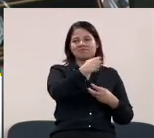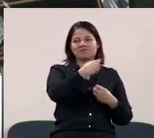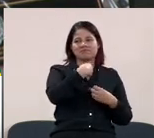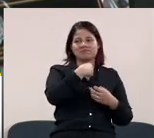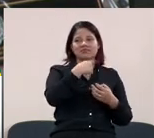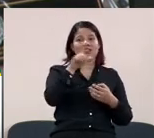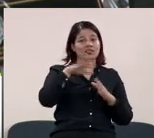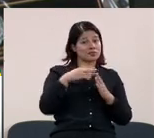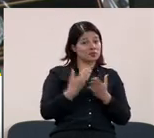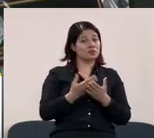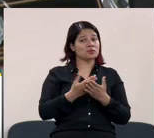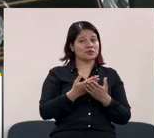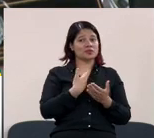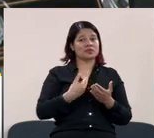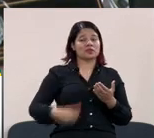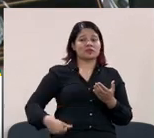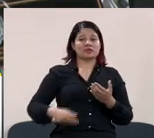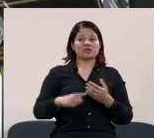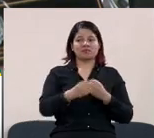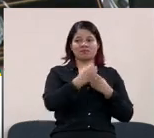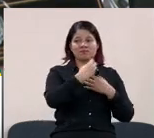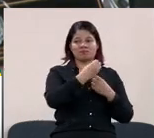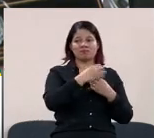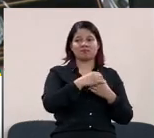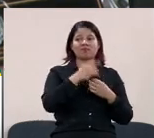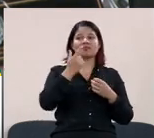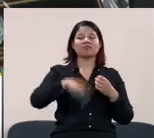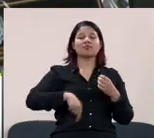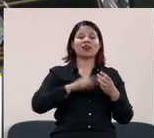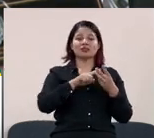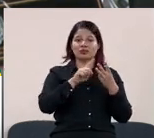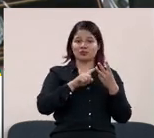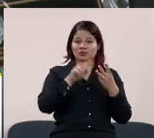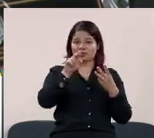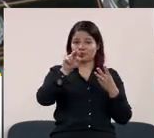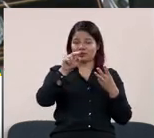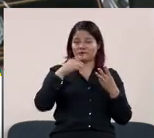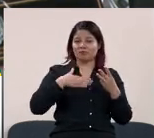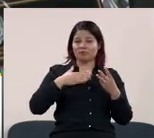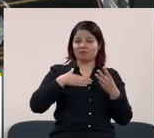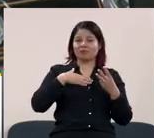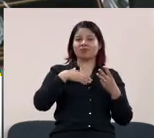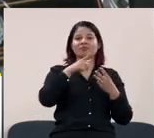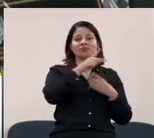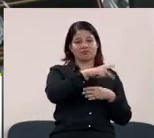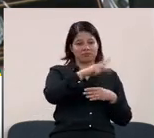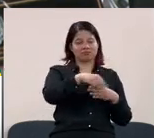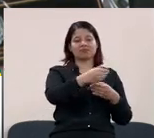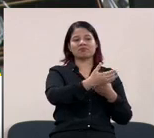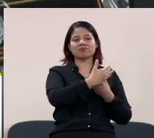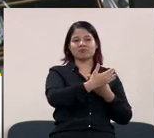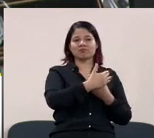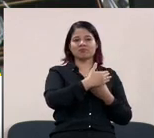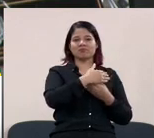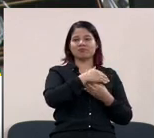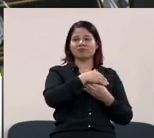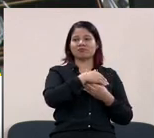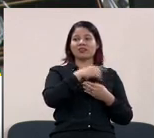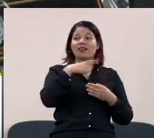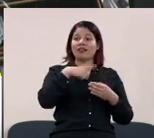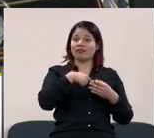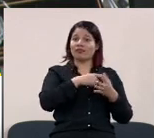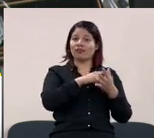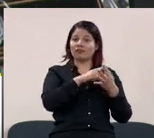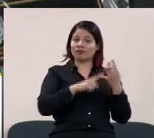na rede pública. As minhas 2 irmãs que são professoras, as 3 já estão aposentadas. Tem 3